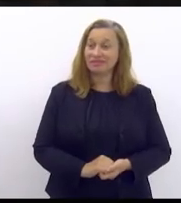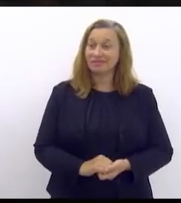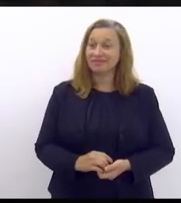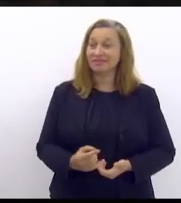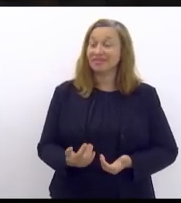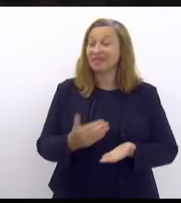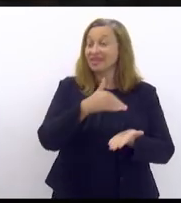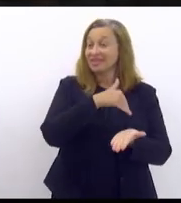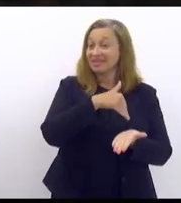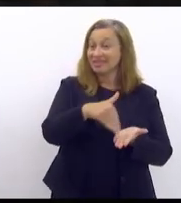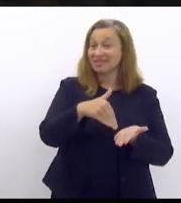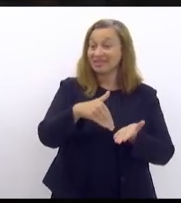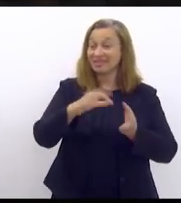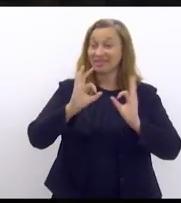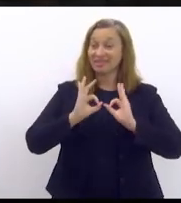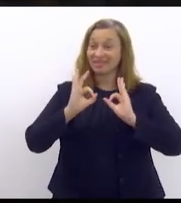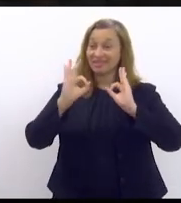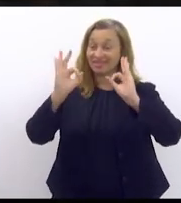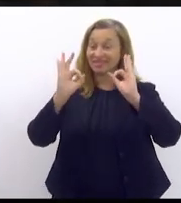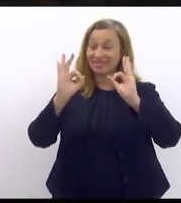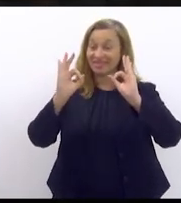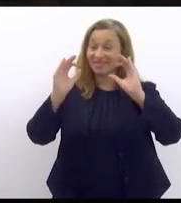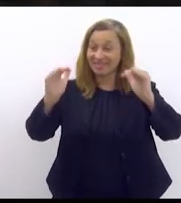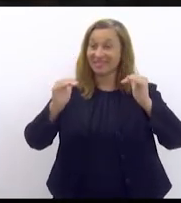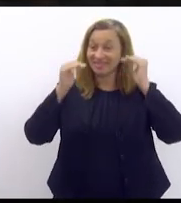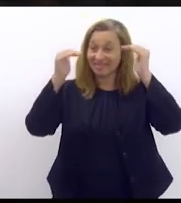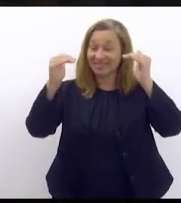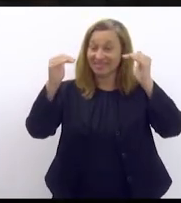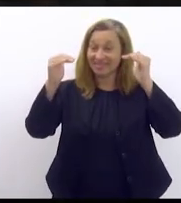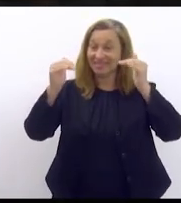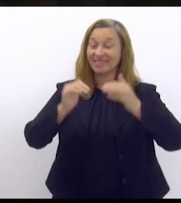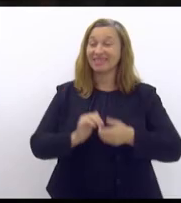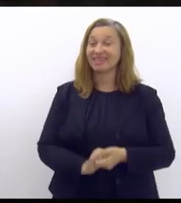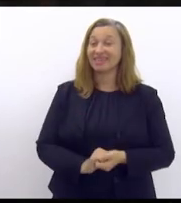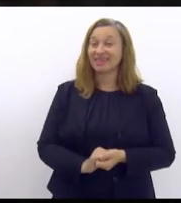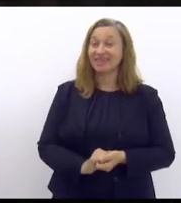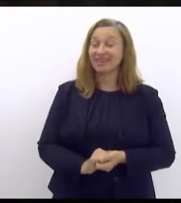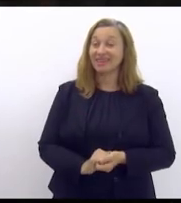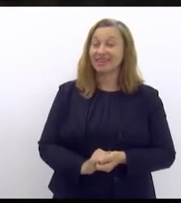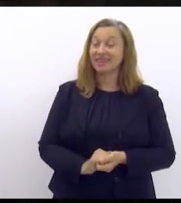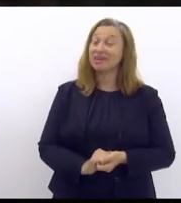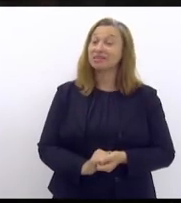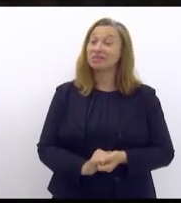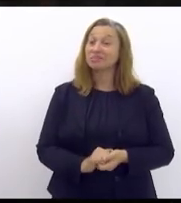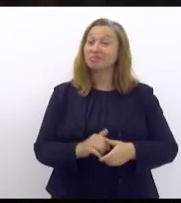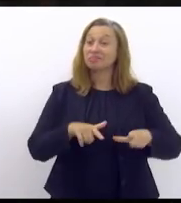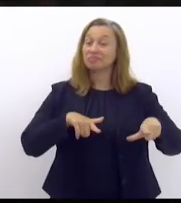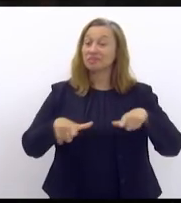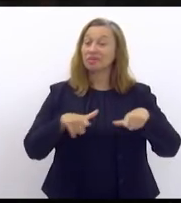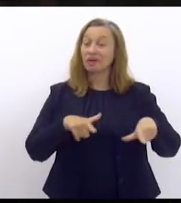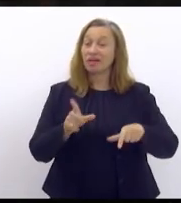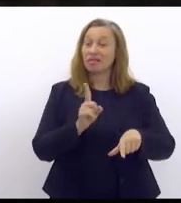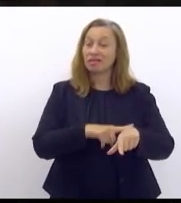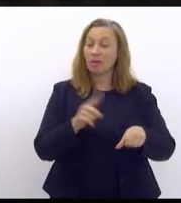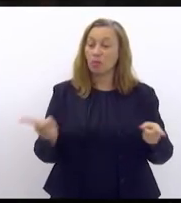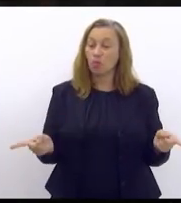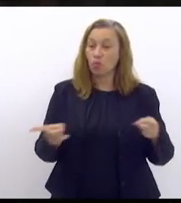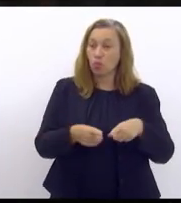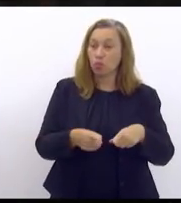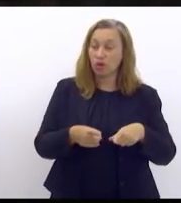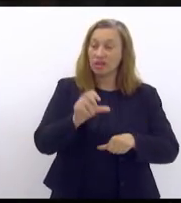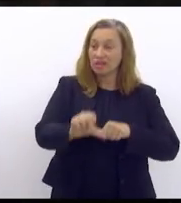secretaria extraordinária era para atuar em tempo curto, se está transformando